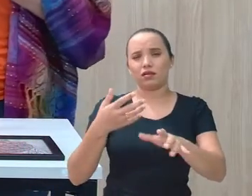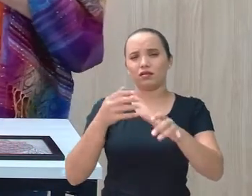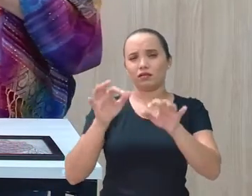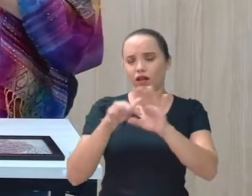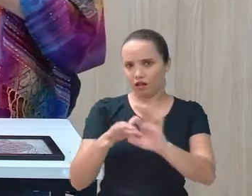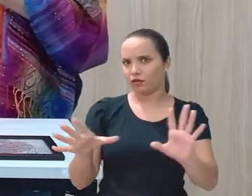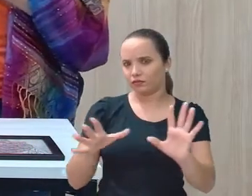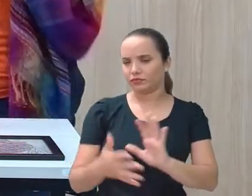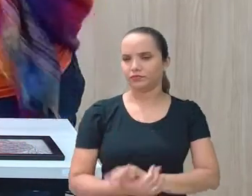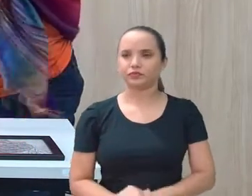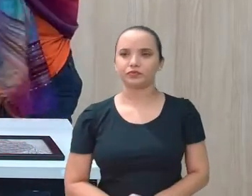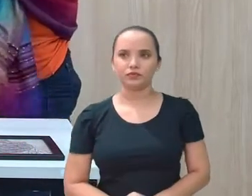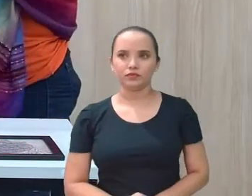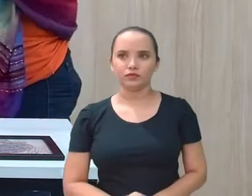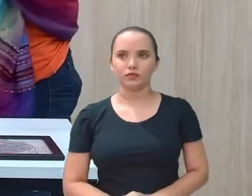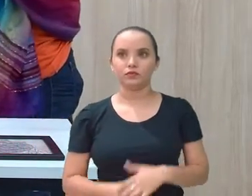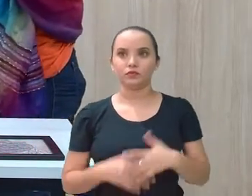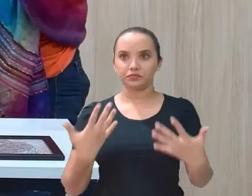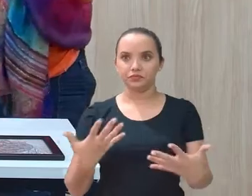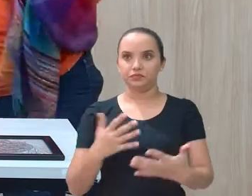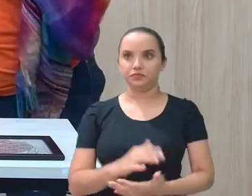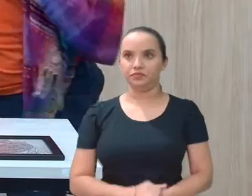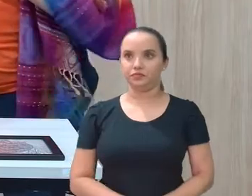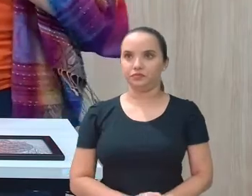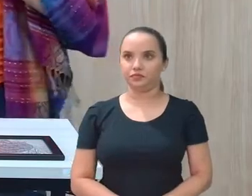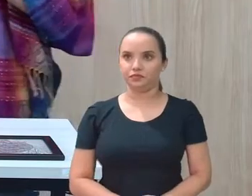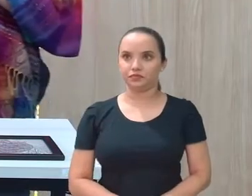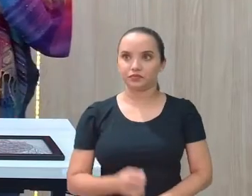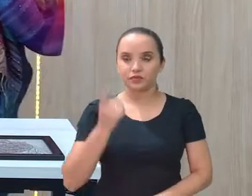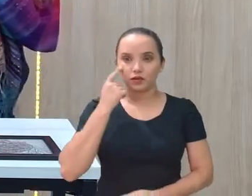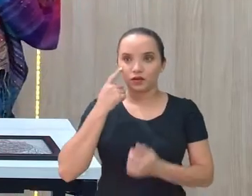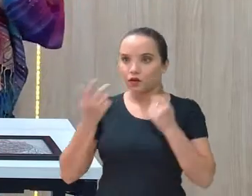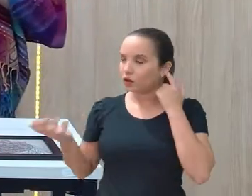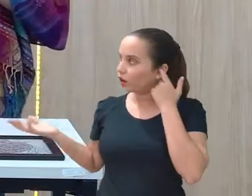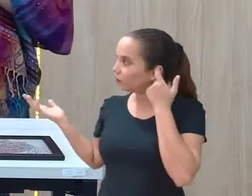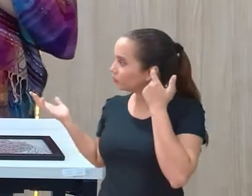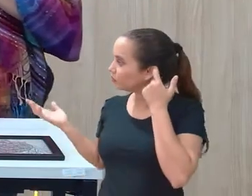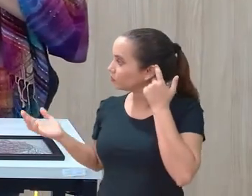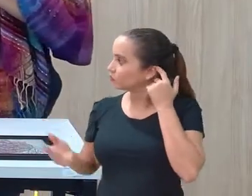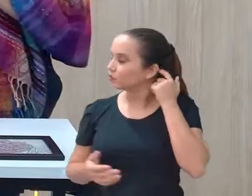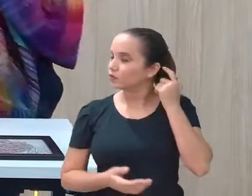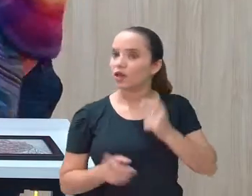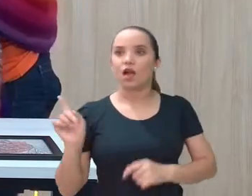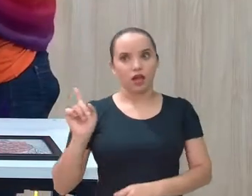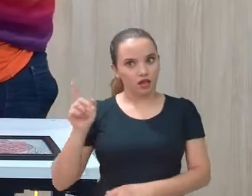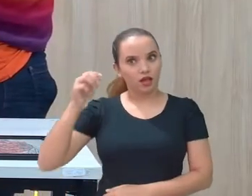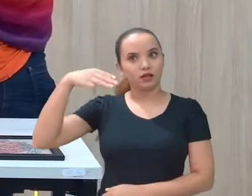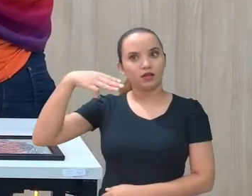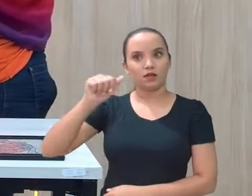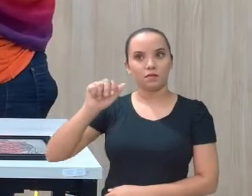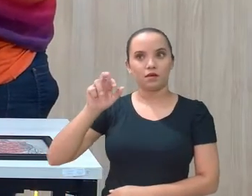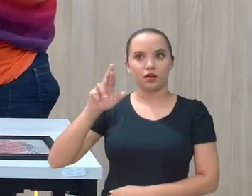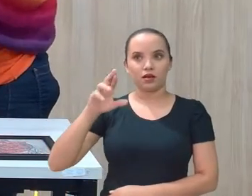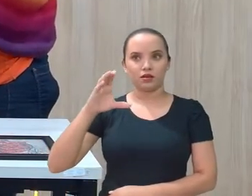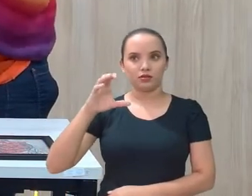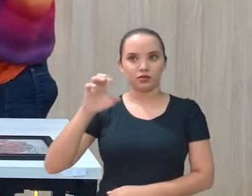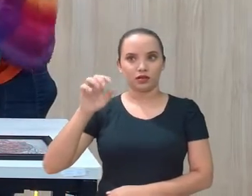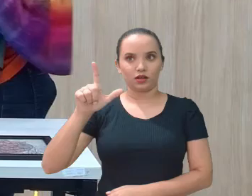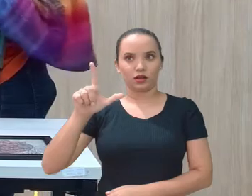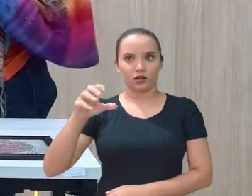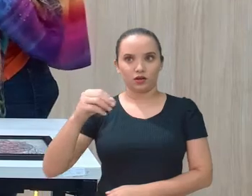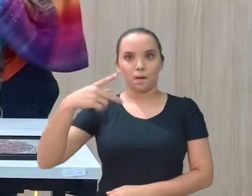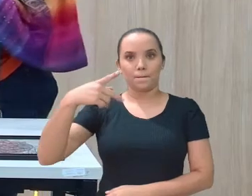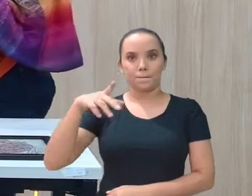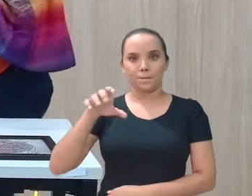gente entender. Bom, ai gente, olha só essa. Essa aqui é de Marcelo Pérez.